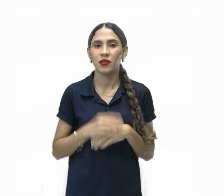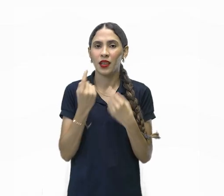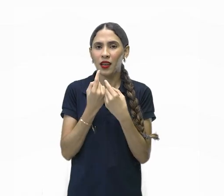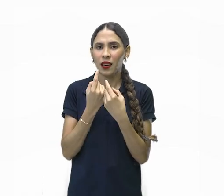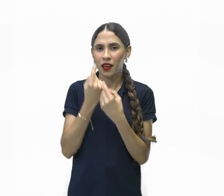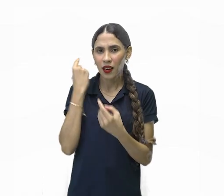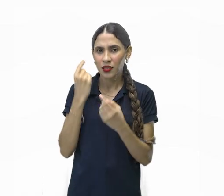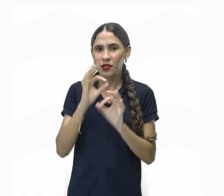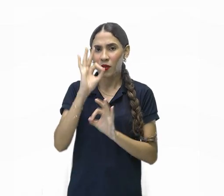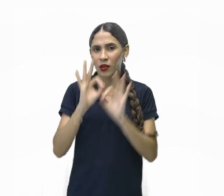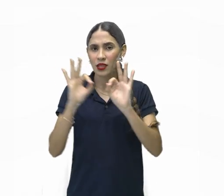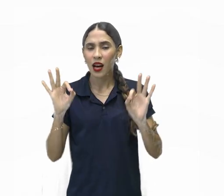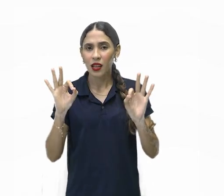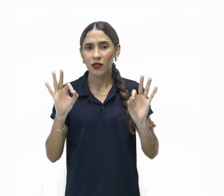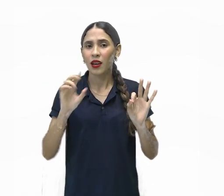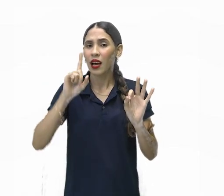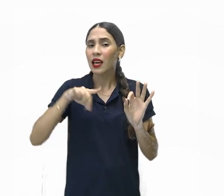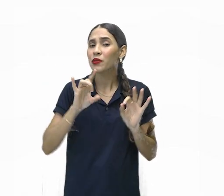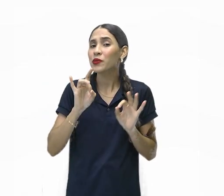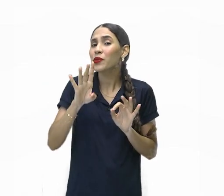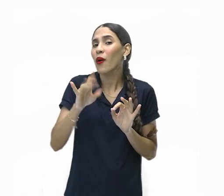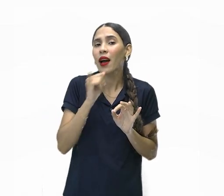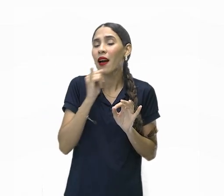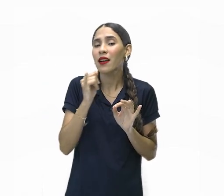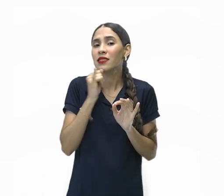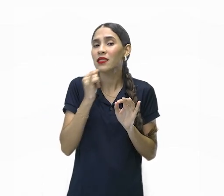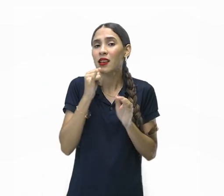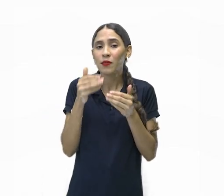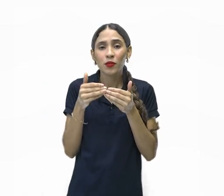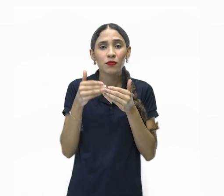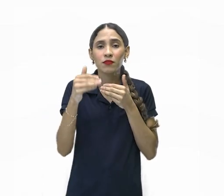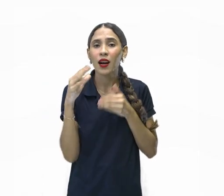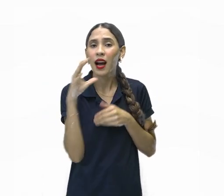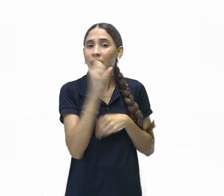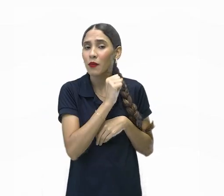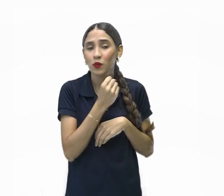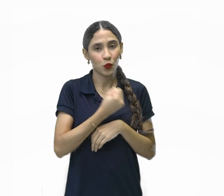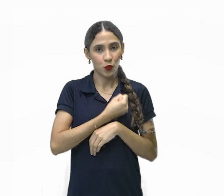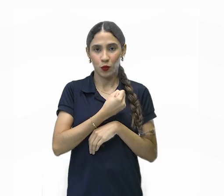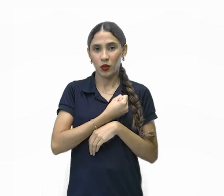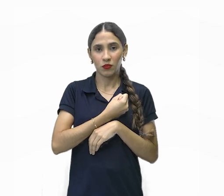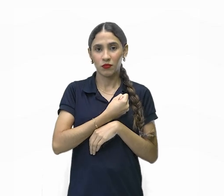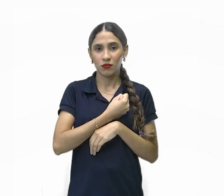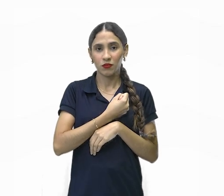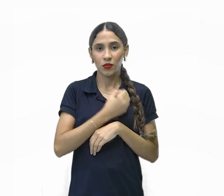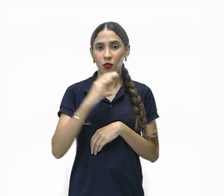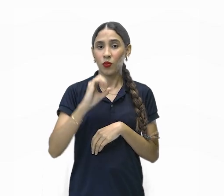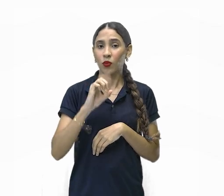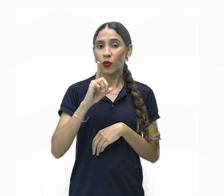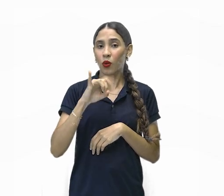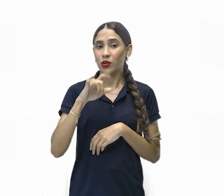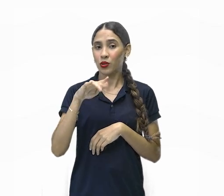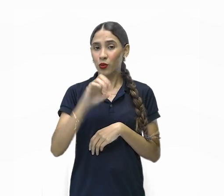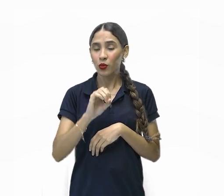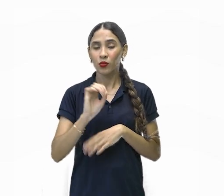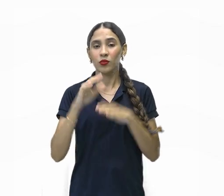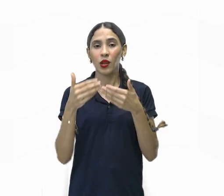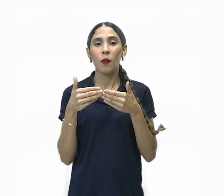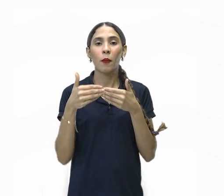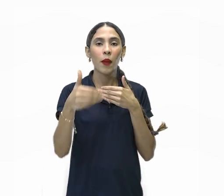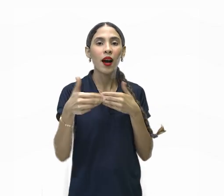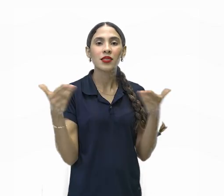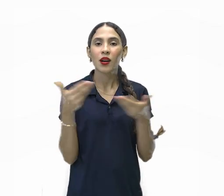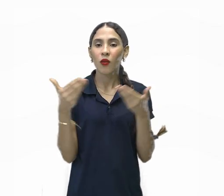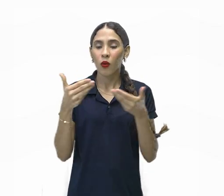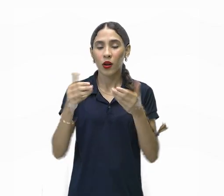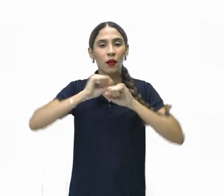muito elaborado torna-se apenas uma linha, um número, um código e passa a